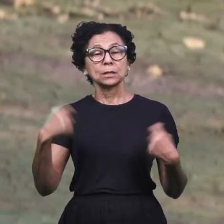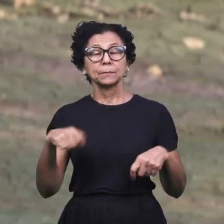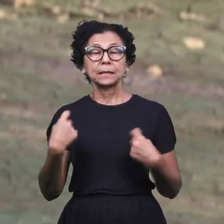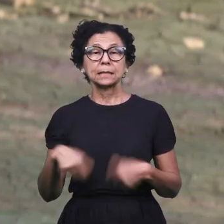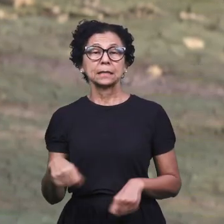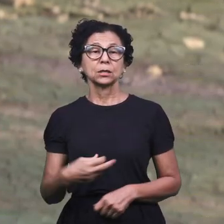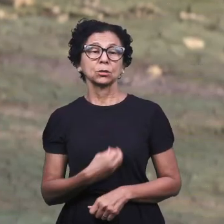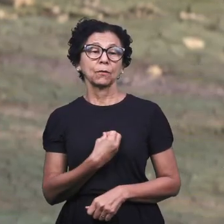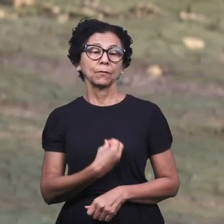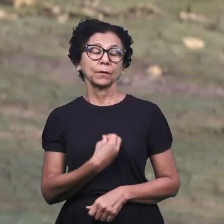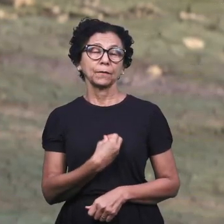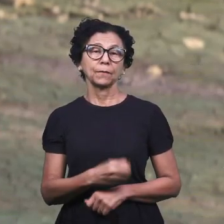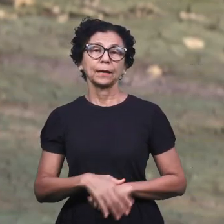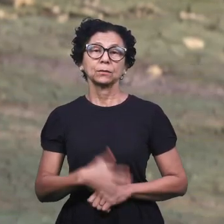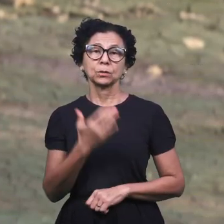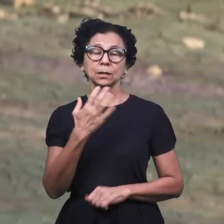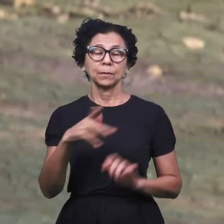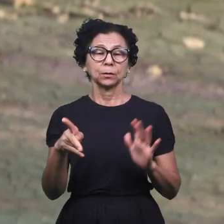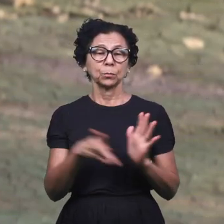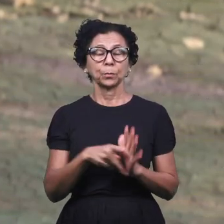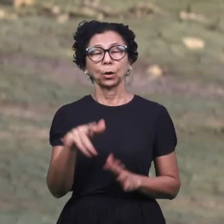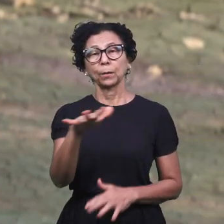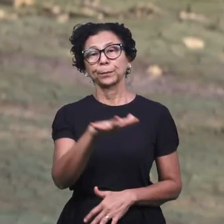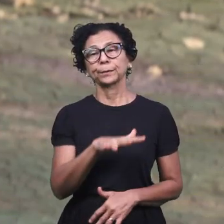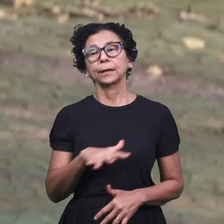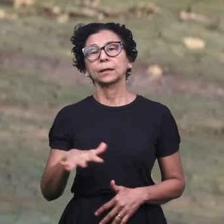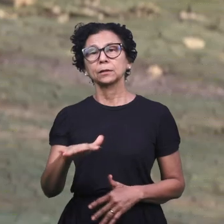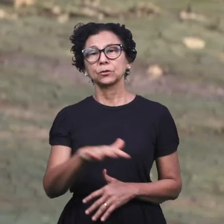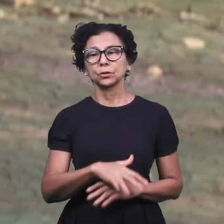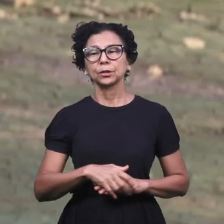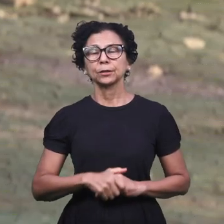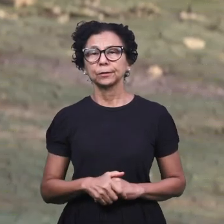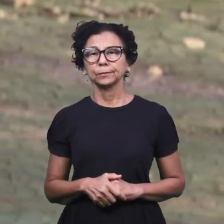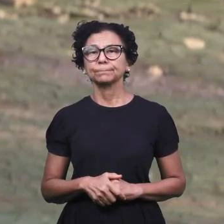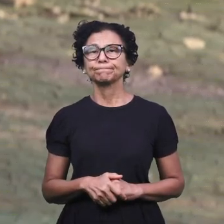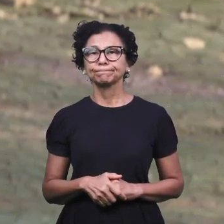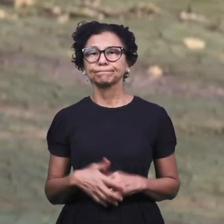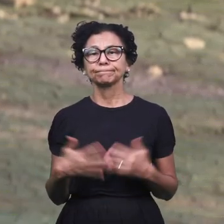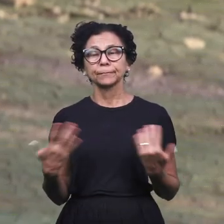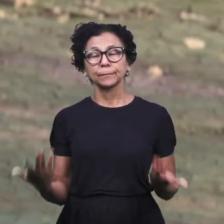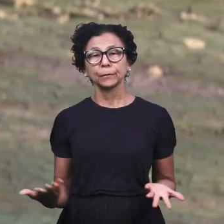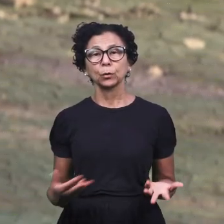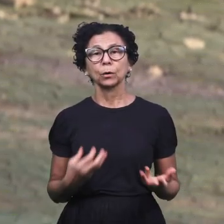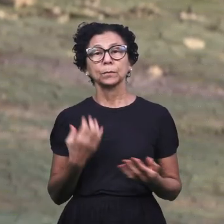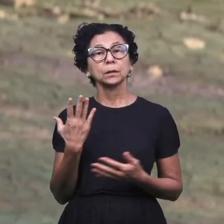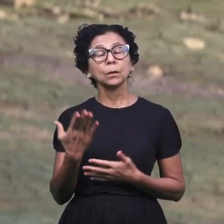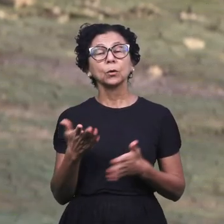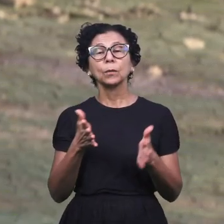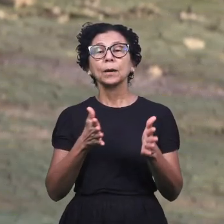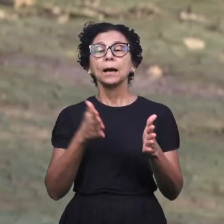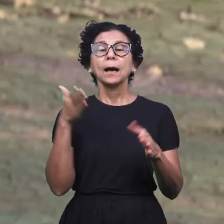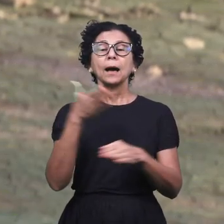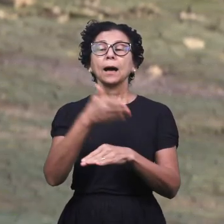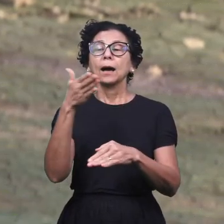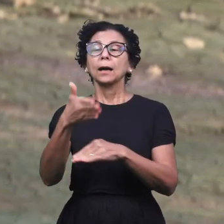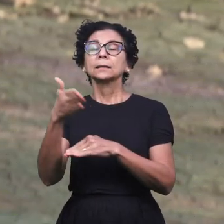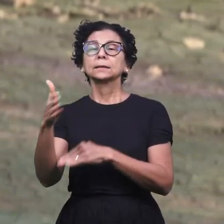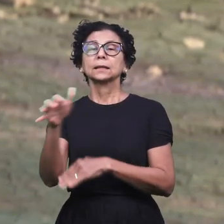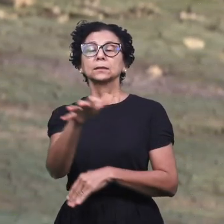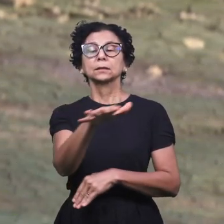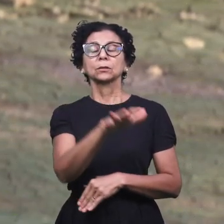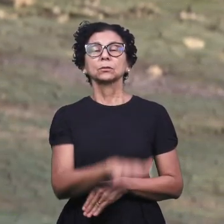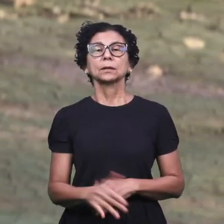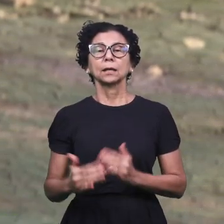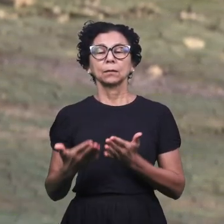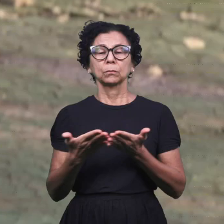ribeirinhos, isoladas, já que não existe estrada e o único meio de acesso é por navegação. Dados divulgados pelo MAP Bioma